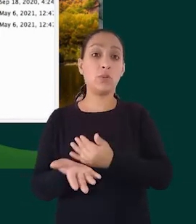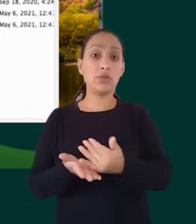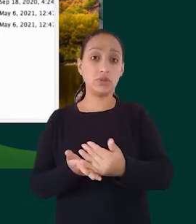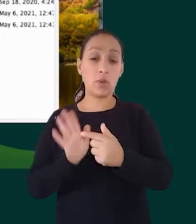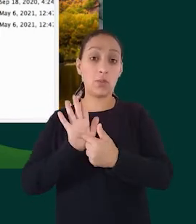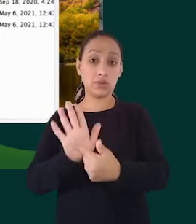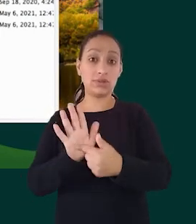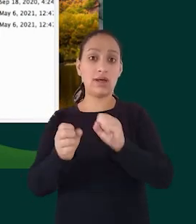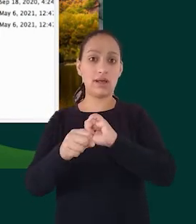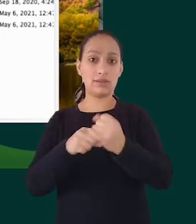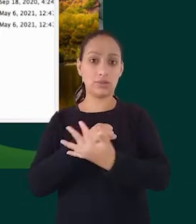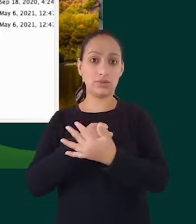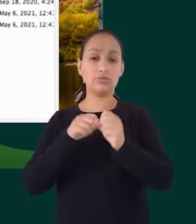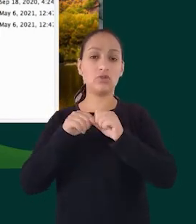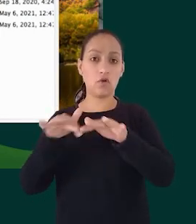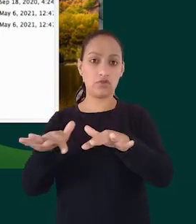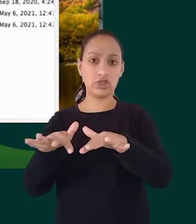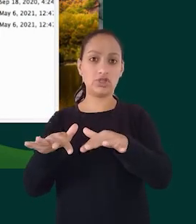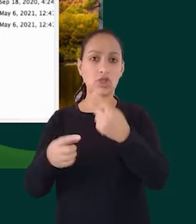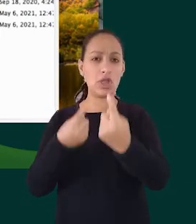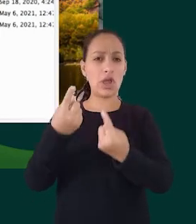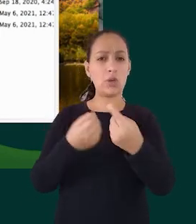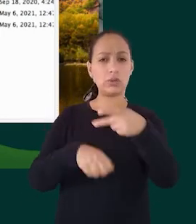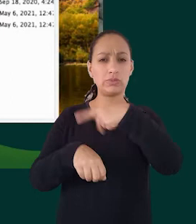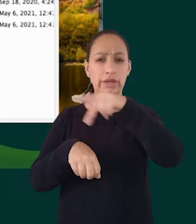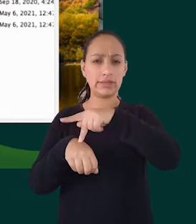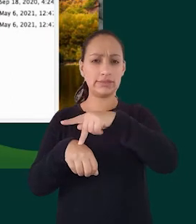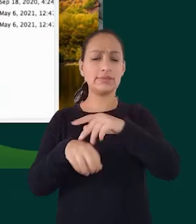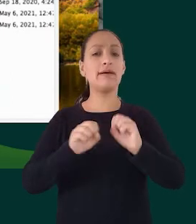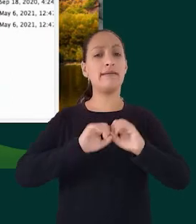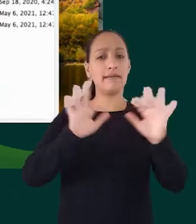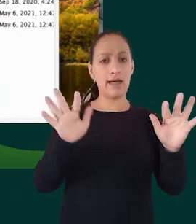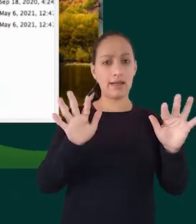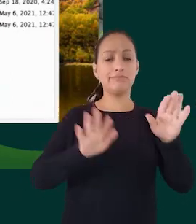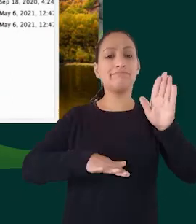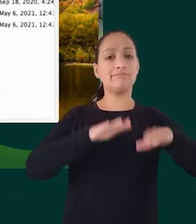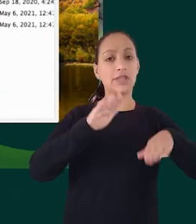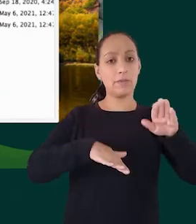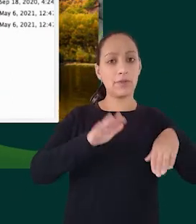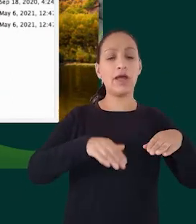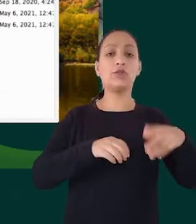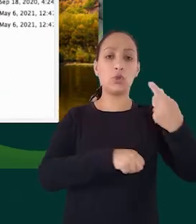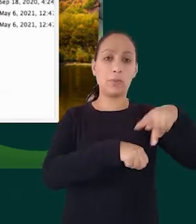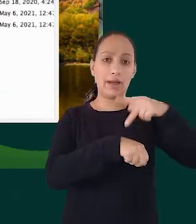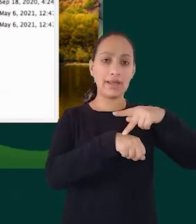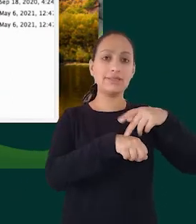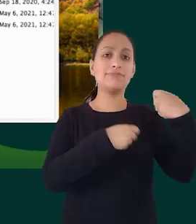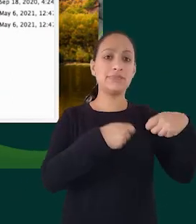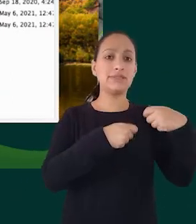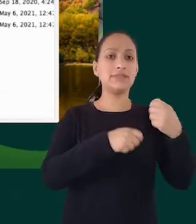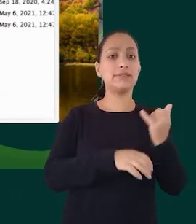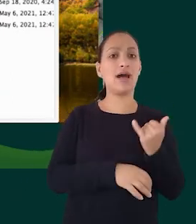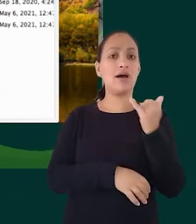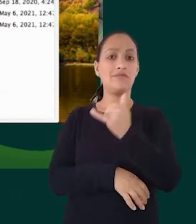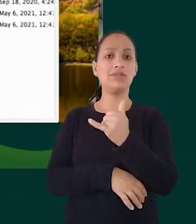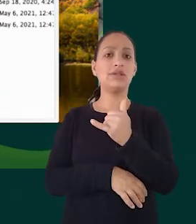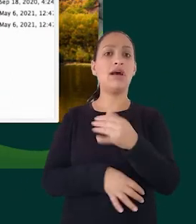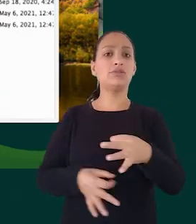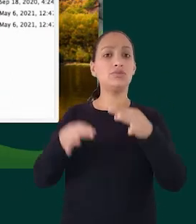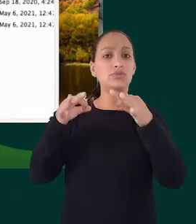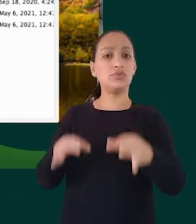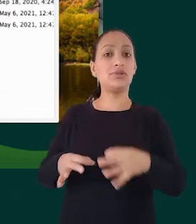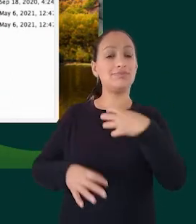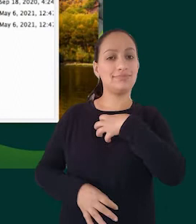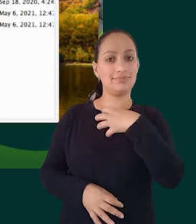COVID, né? É claro que esses dados dependem dos países apresentarem esses dados de forma mais correta possível,